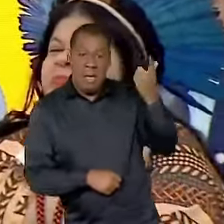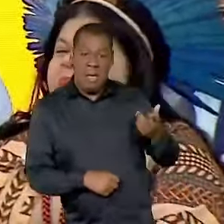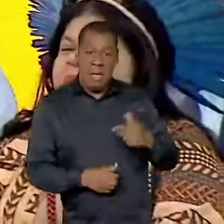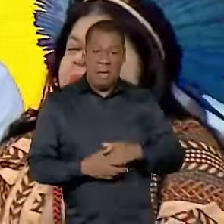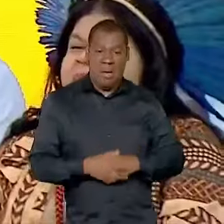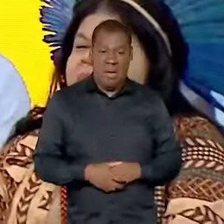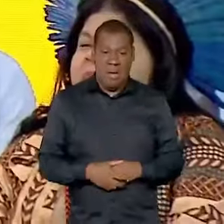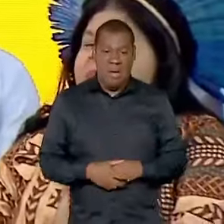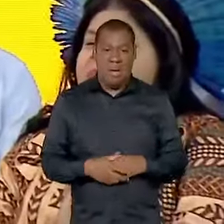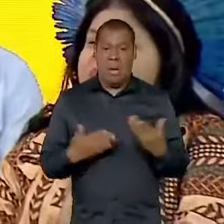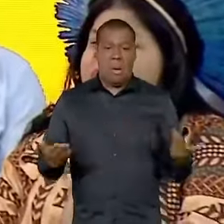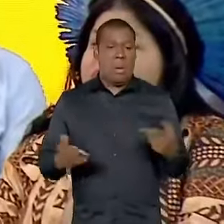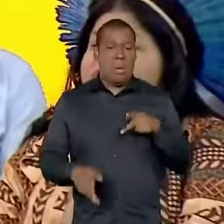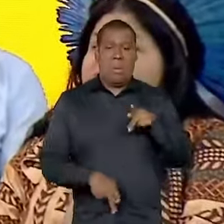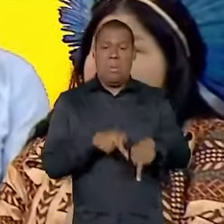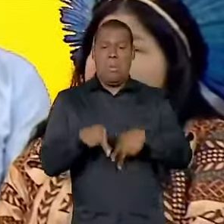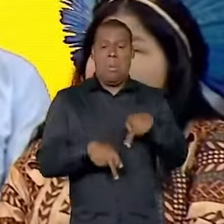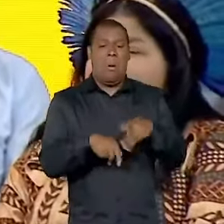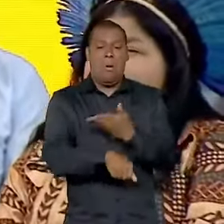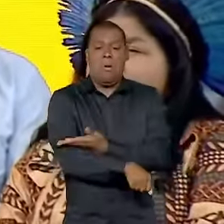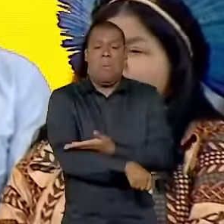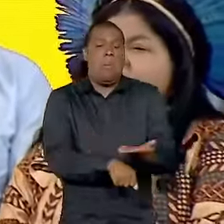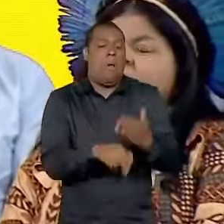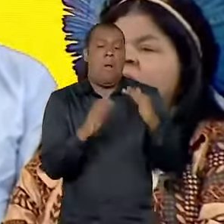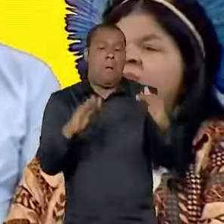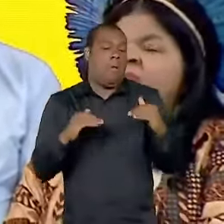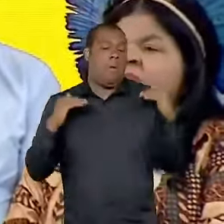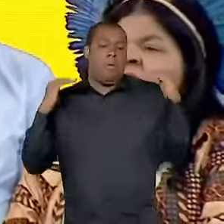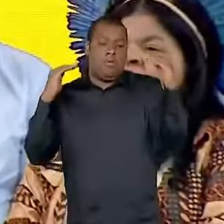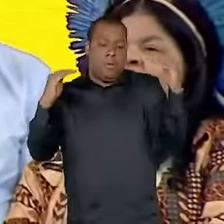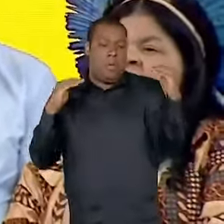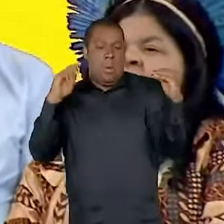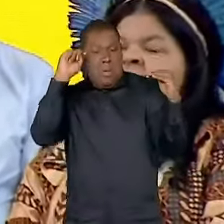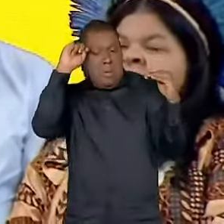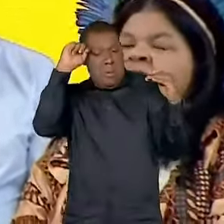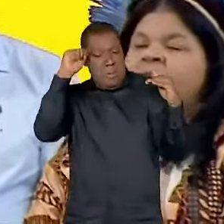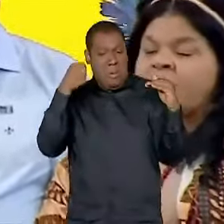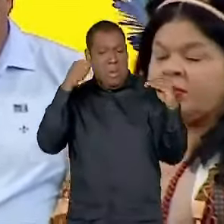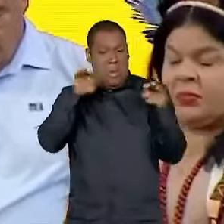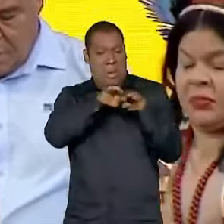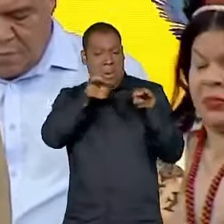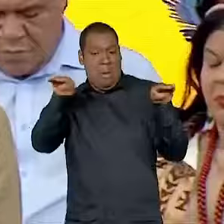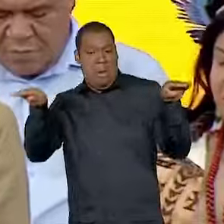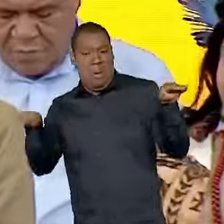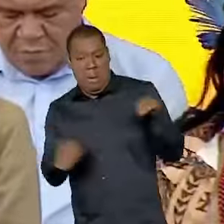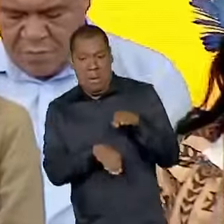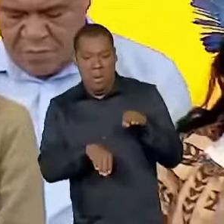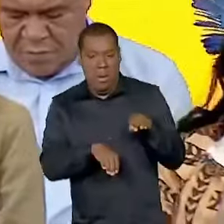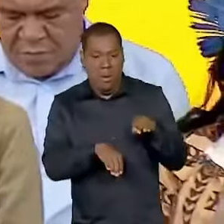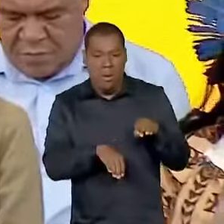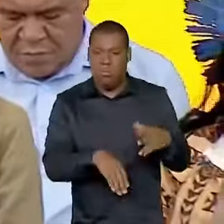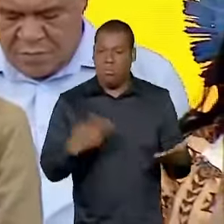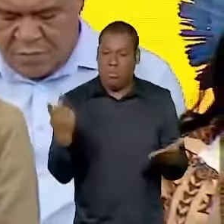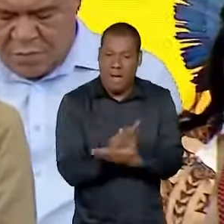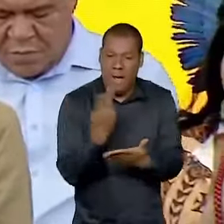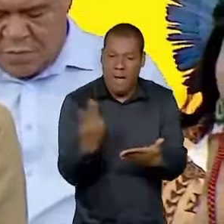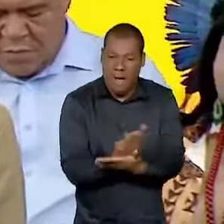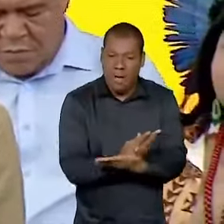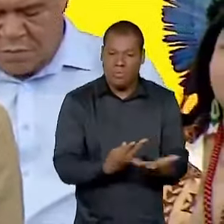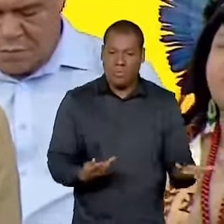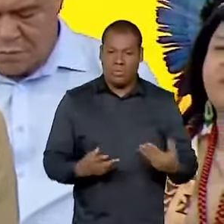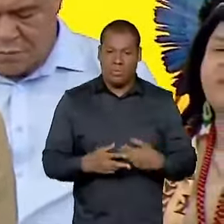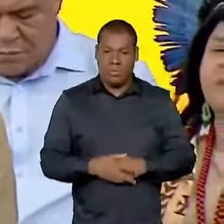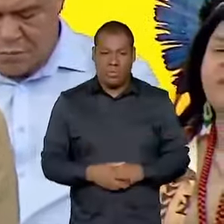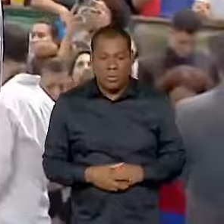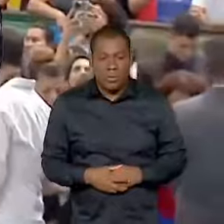a supremacia de tudo é branca e que o negro é cidadão de segunda classe. Quando a gente olhar para o